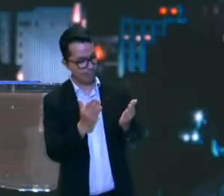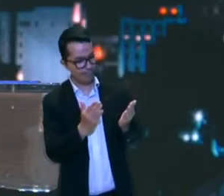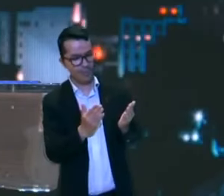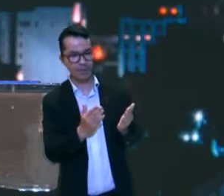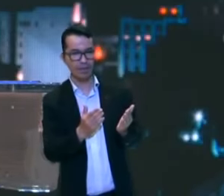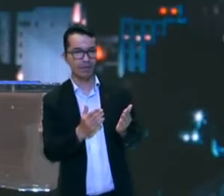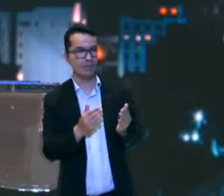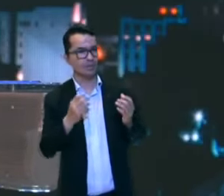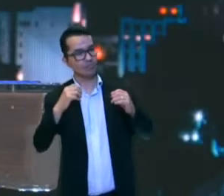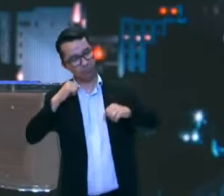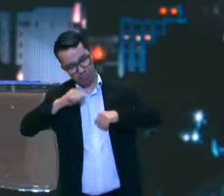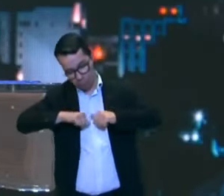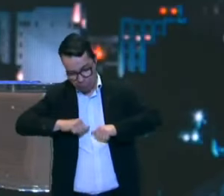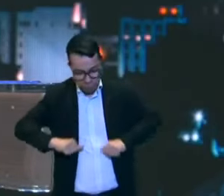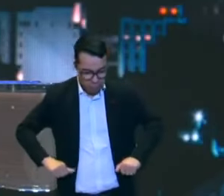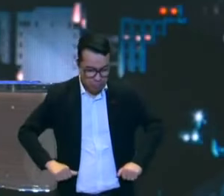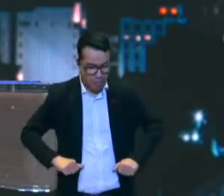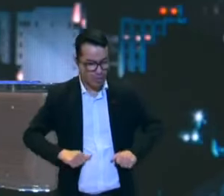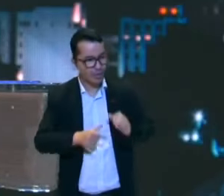resolvi abrir a Bíblia.